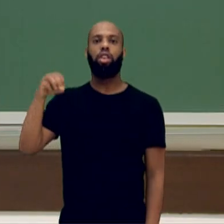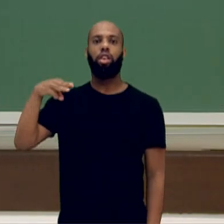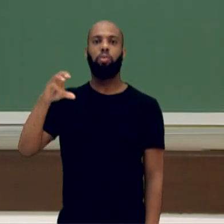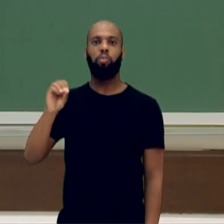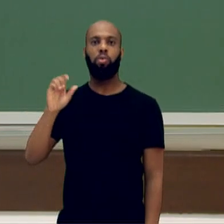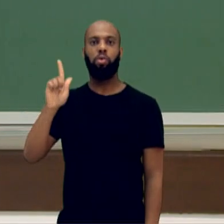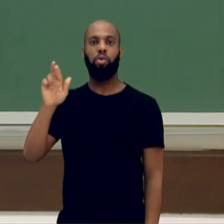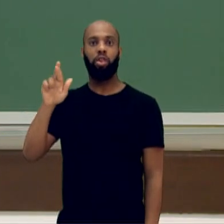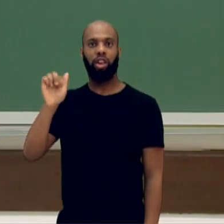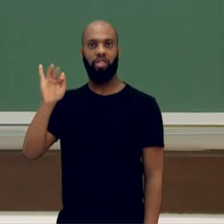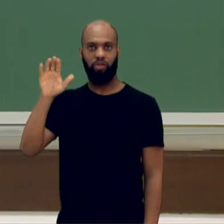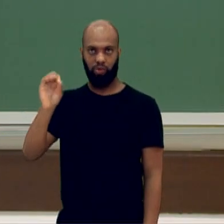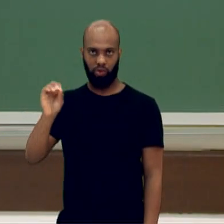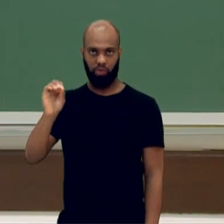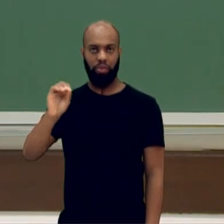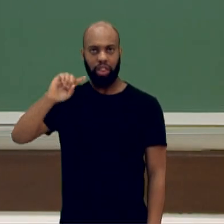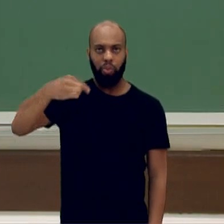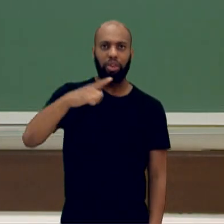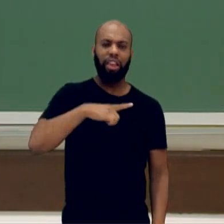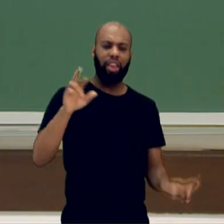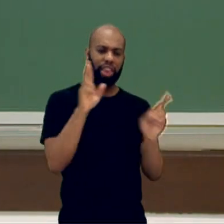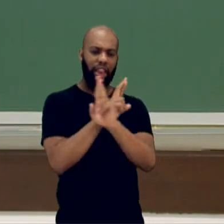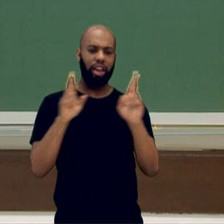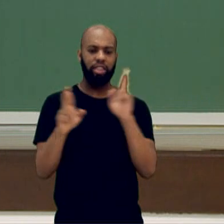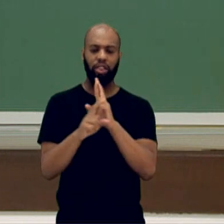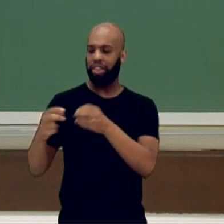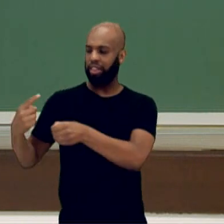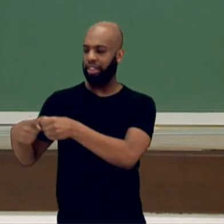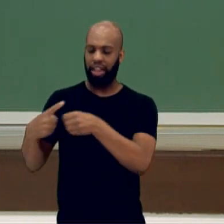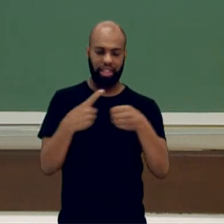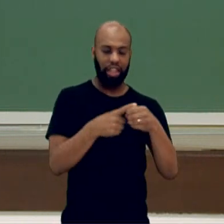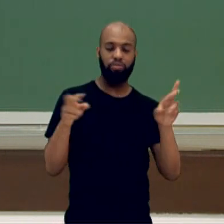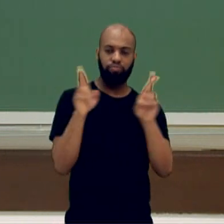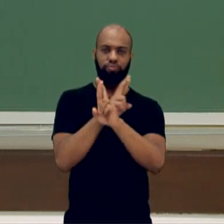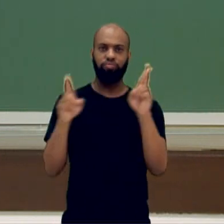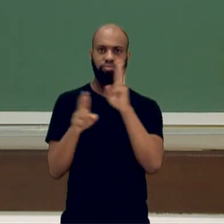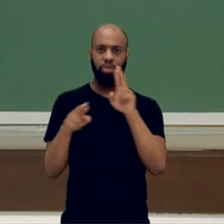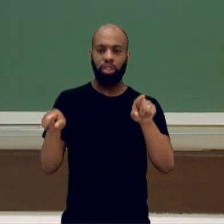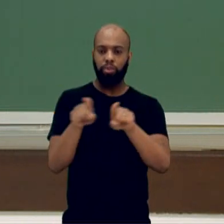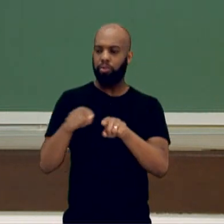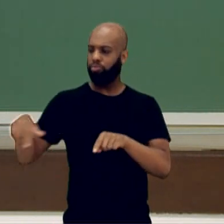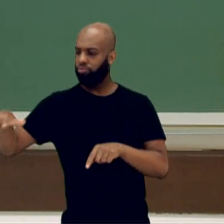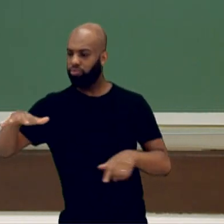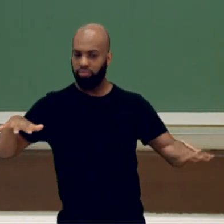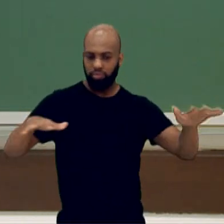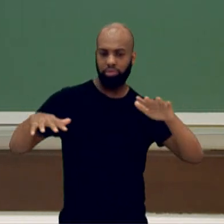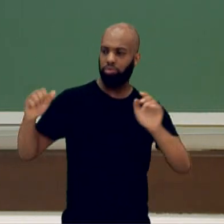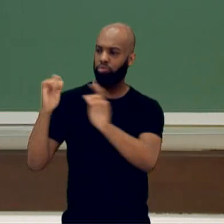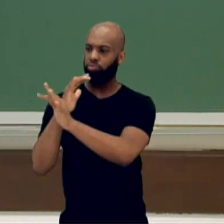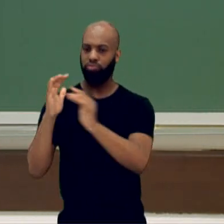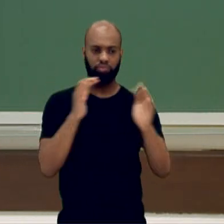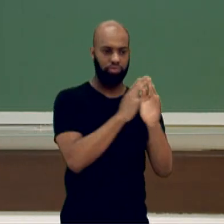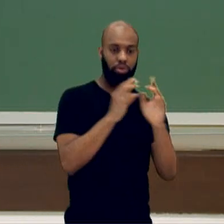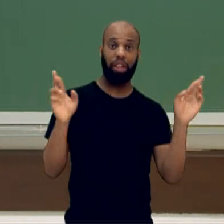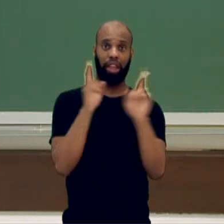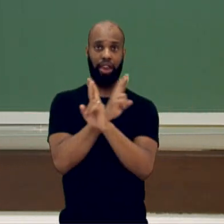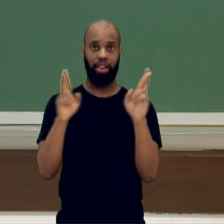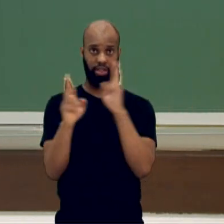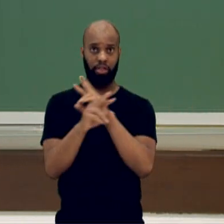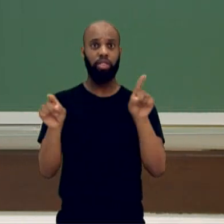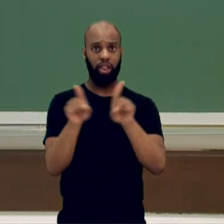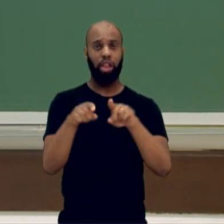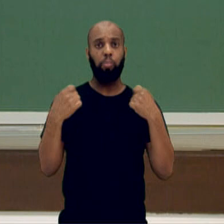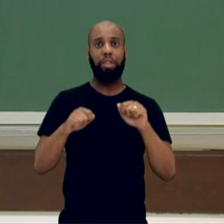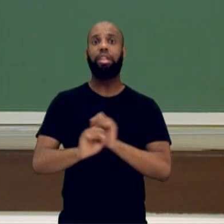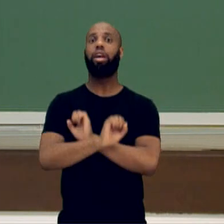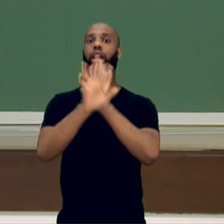questão. Aí depois a gente vai falar da relação entre as cidades, entre esses espaços urbanos, é preciso que isso daqui esteja bem claro para nós.